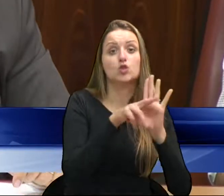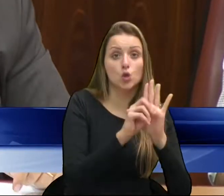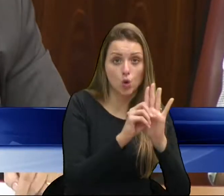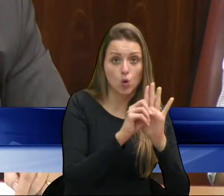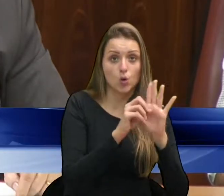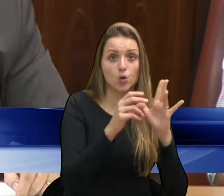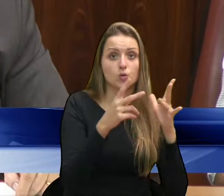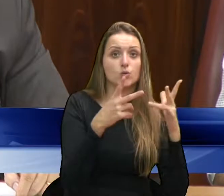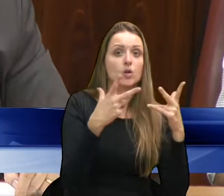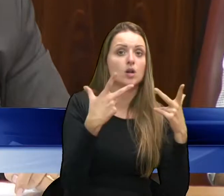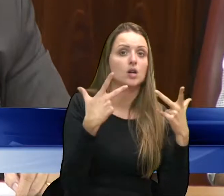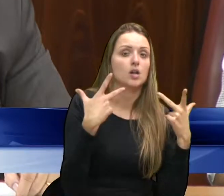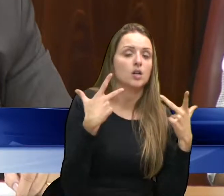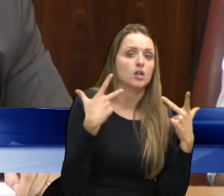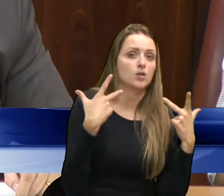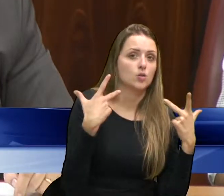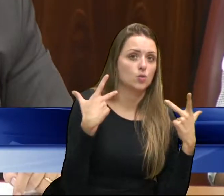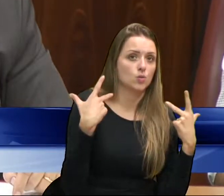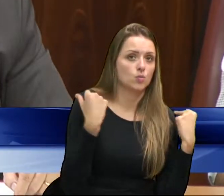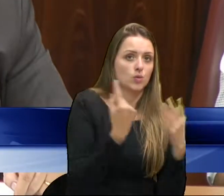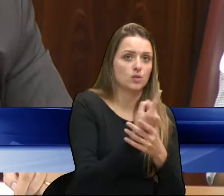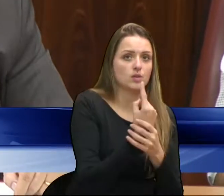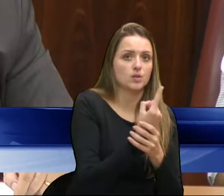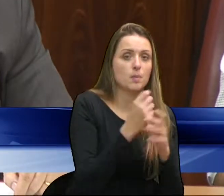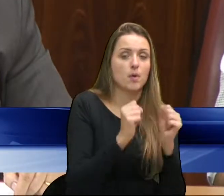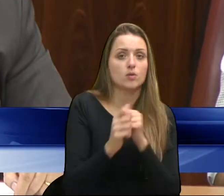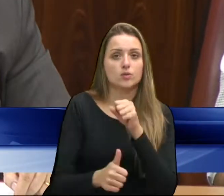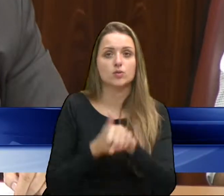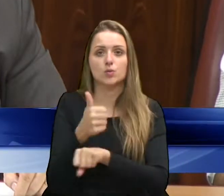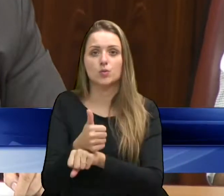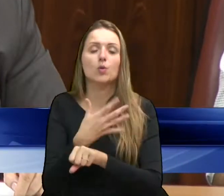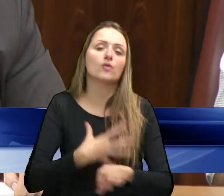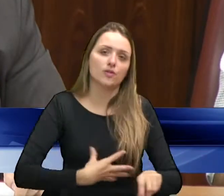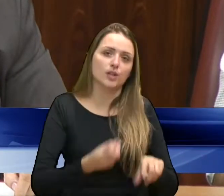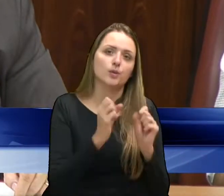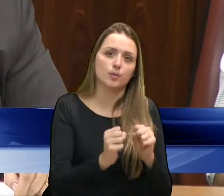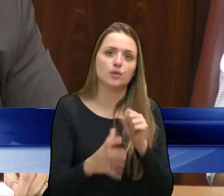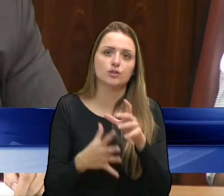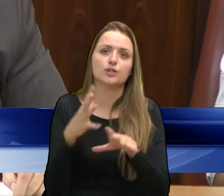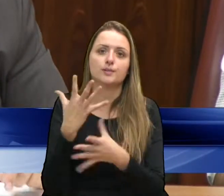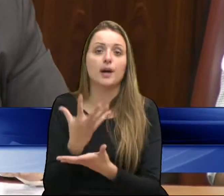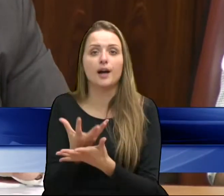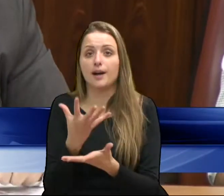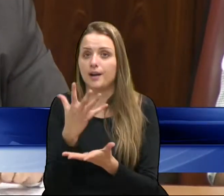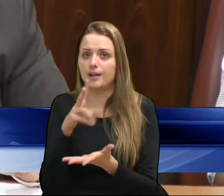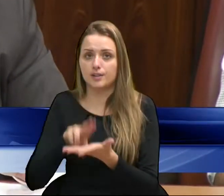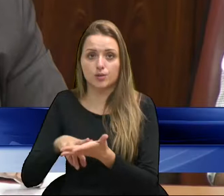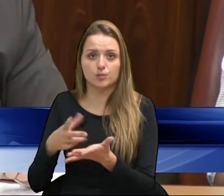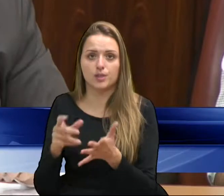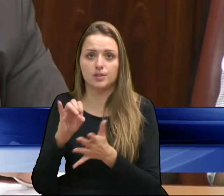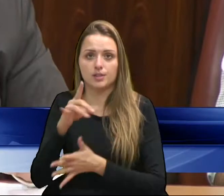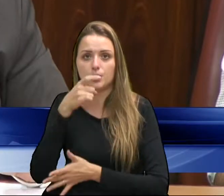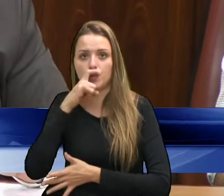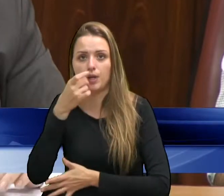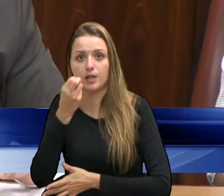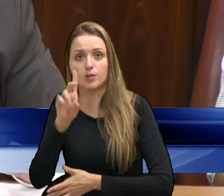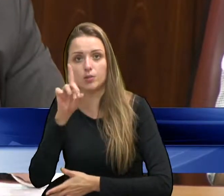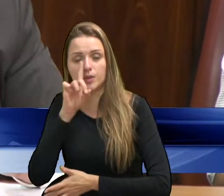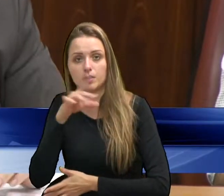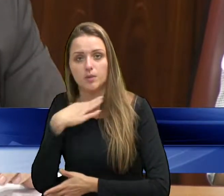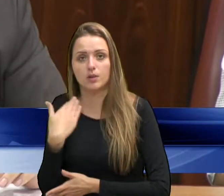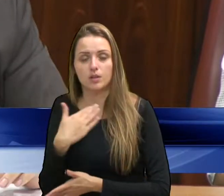de morte, de falecimento do titular. Tá? Porto Alegre, agora